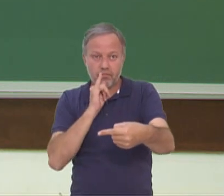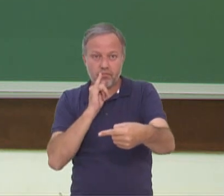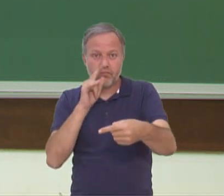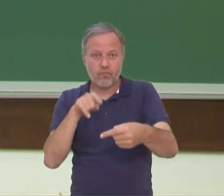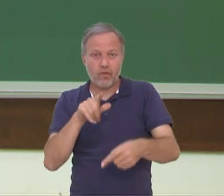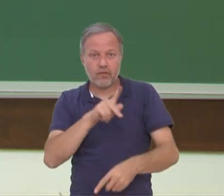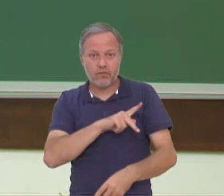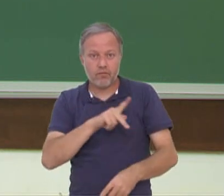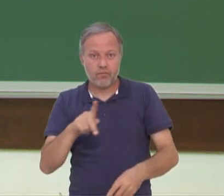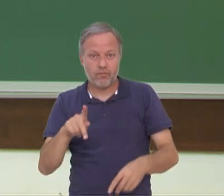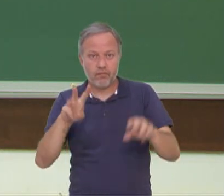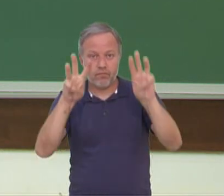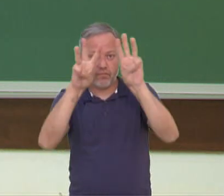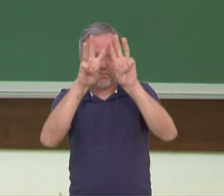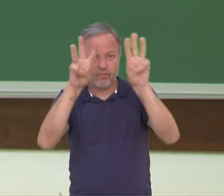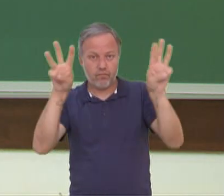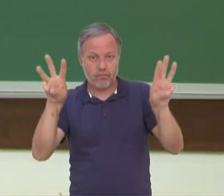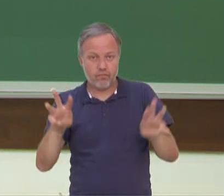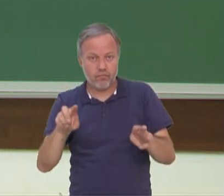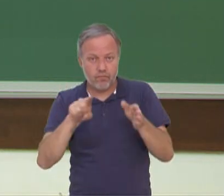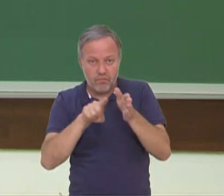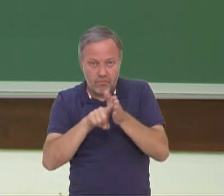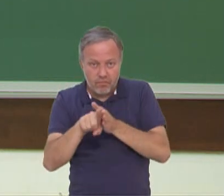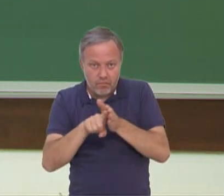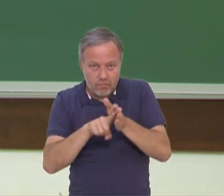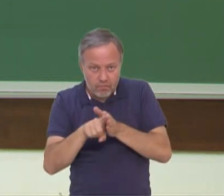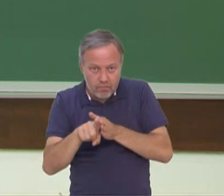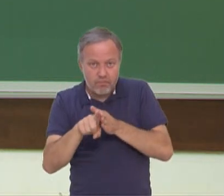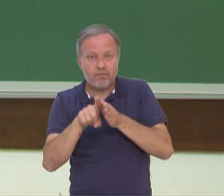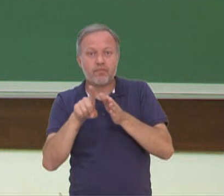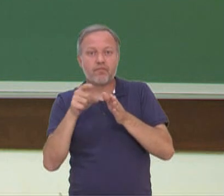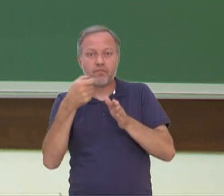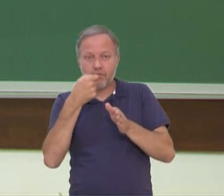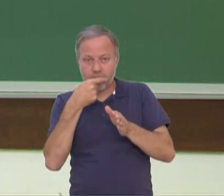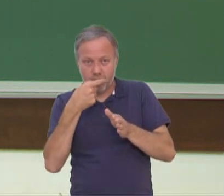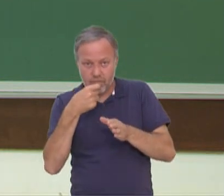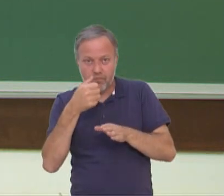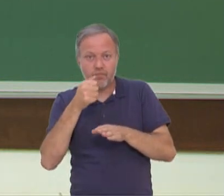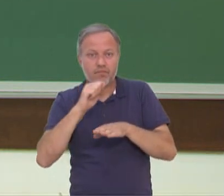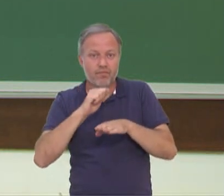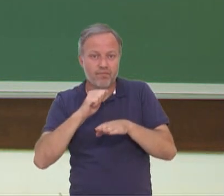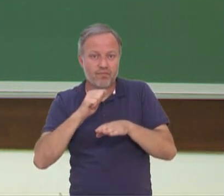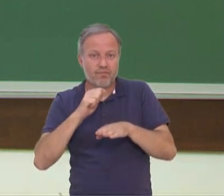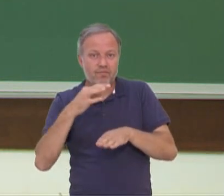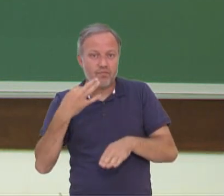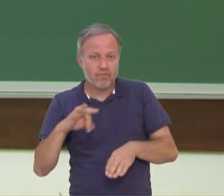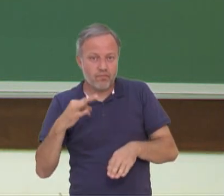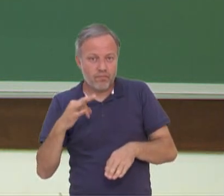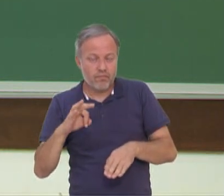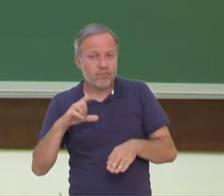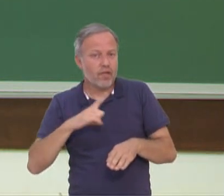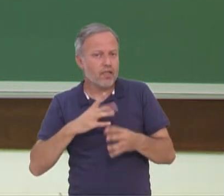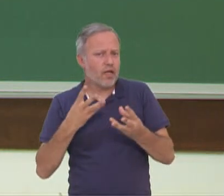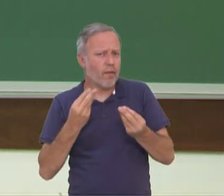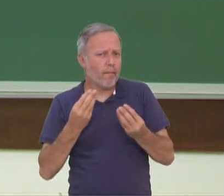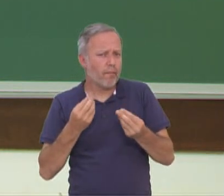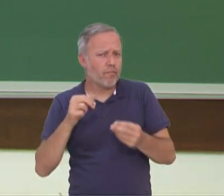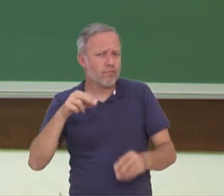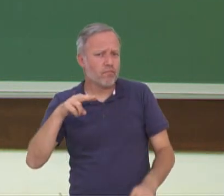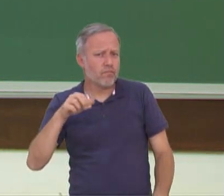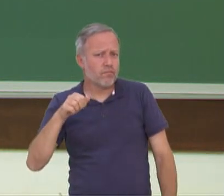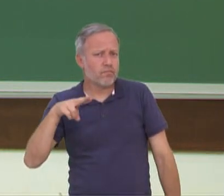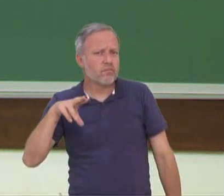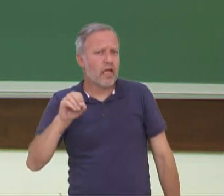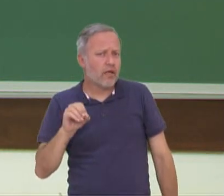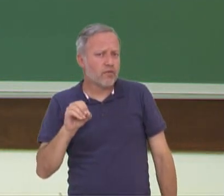Federal do Paraná, ela pesquisa medicamentos de dor carregados por nanopartículas, aonde pessoas